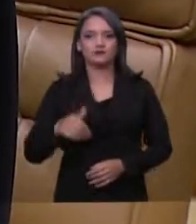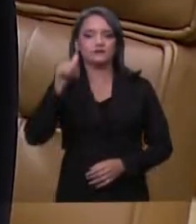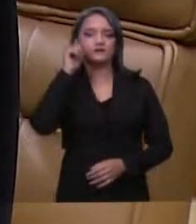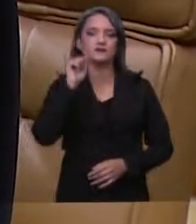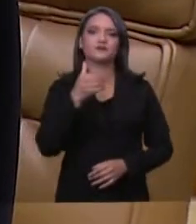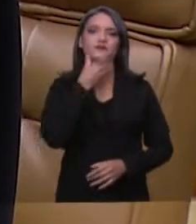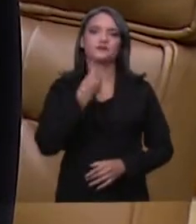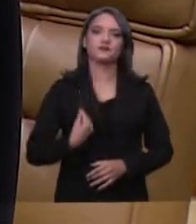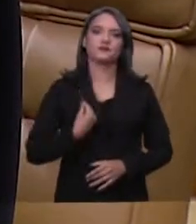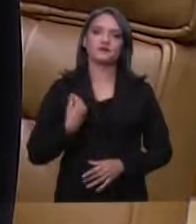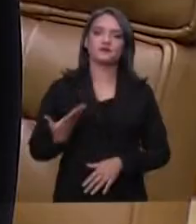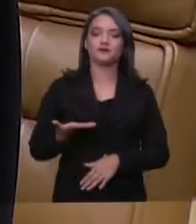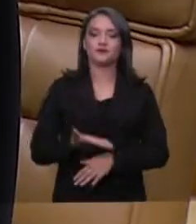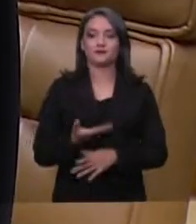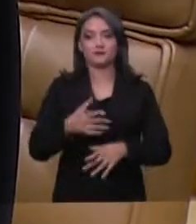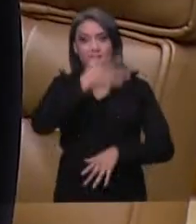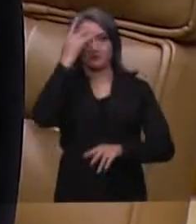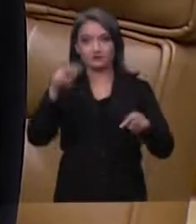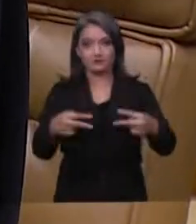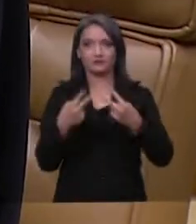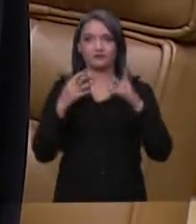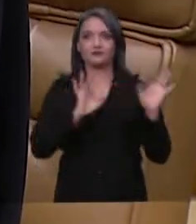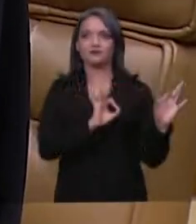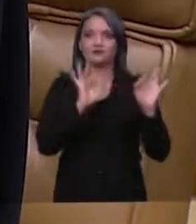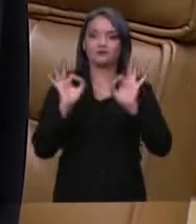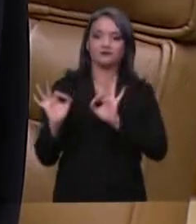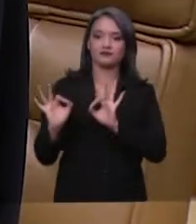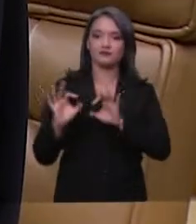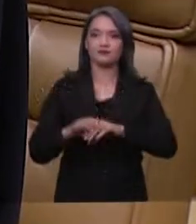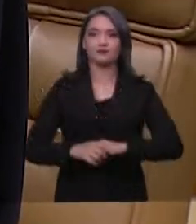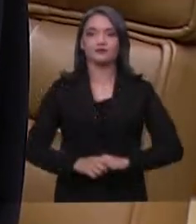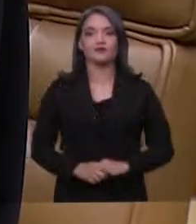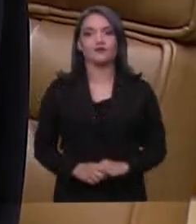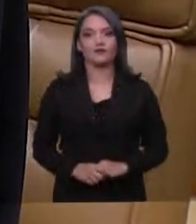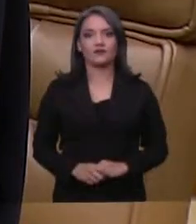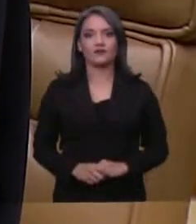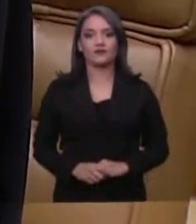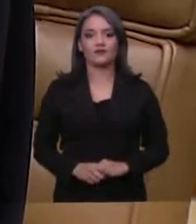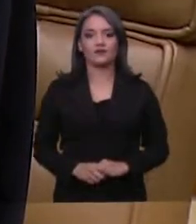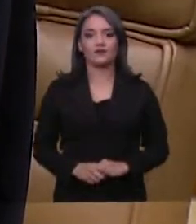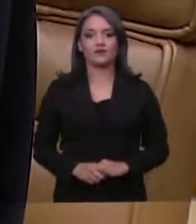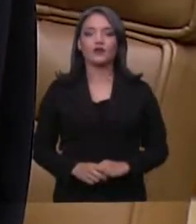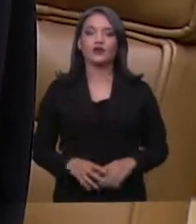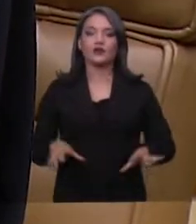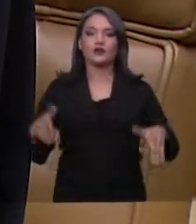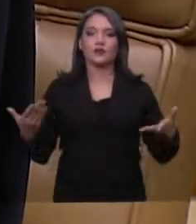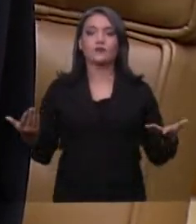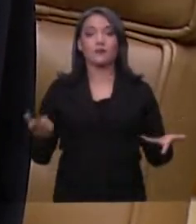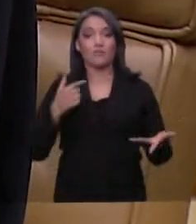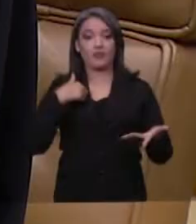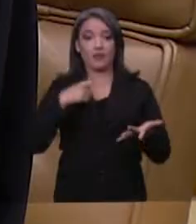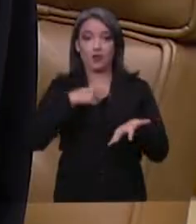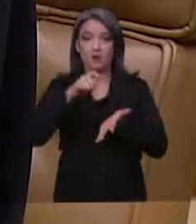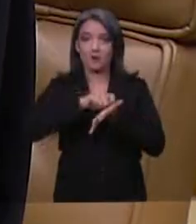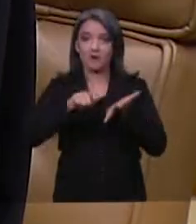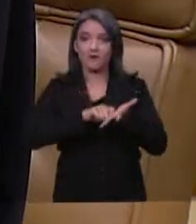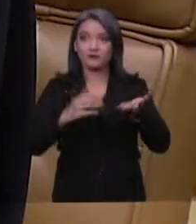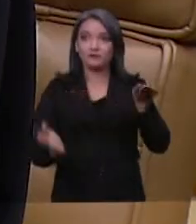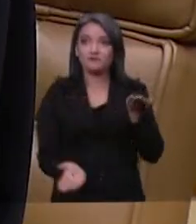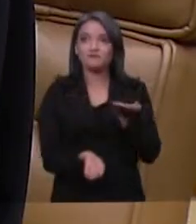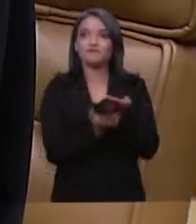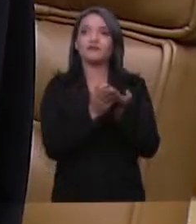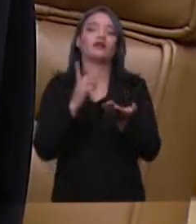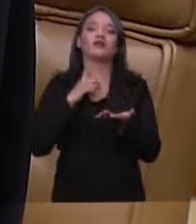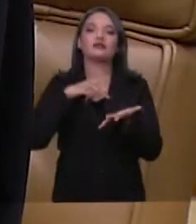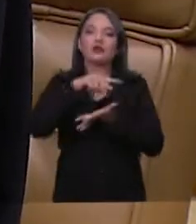senhores aqui presentes ou que nos assistem. No centro da imagem, de cabeça baixa, quem fala é o excelentíssimo senhor ministro Cristiano Zanin, ministro do STF. Mas deixarei de fazer a